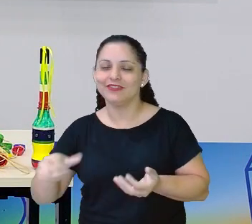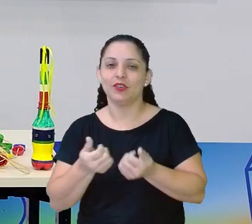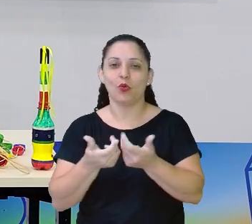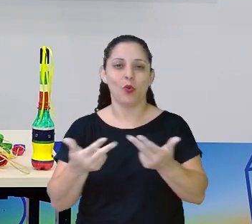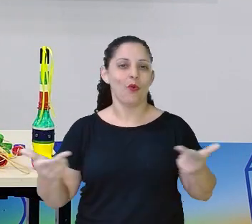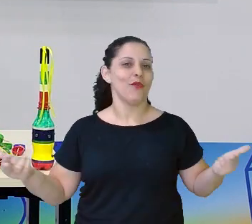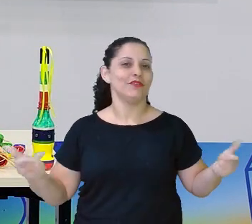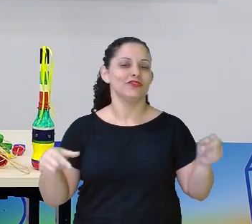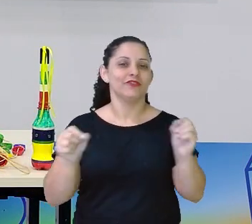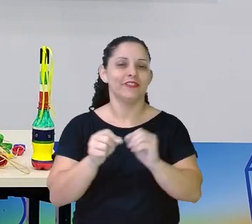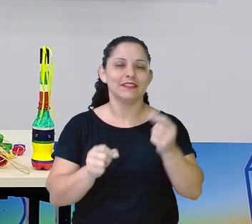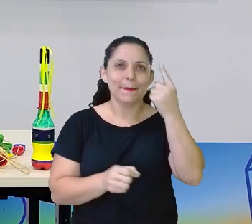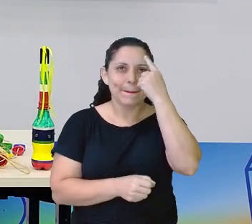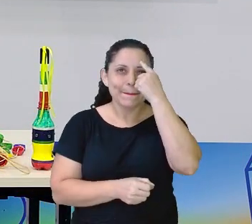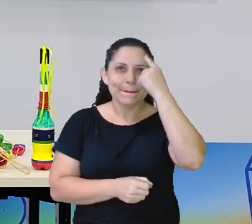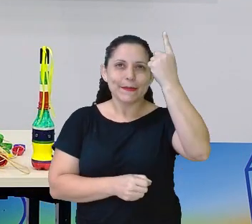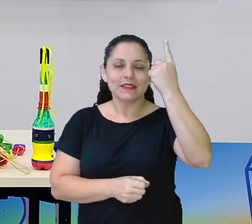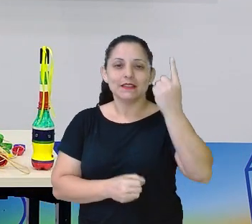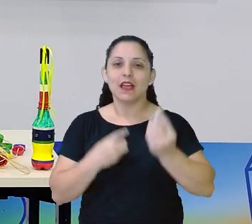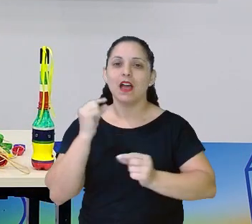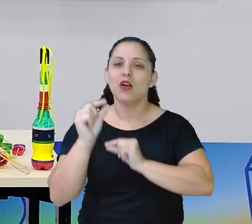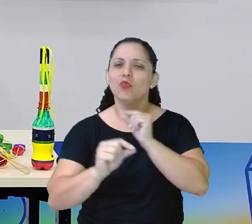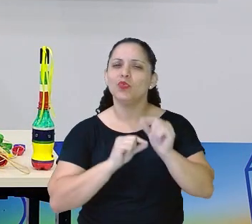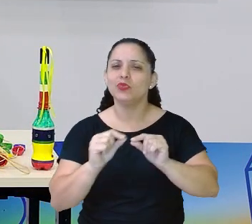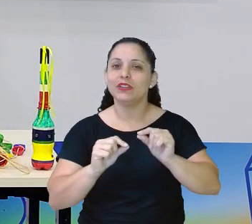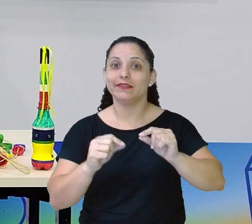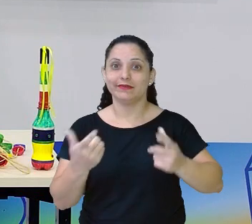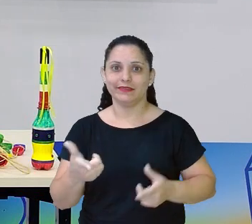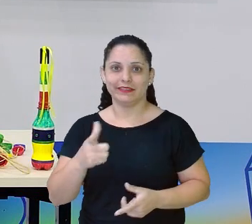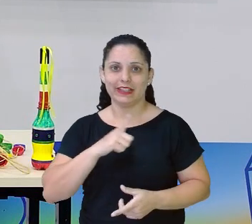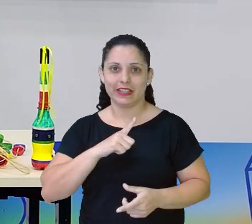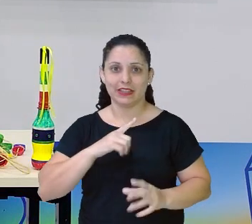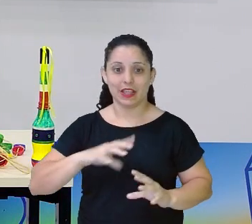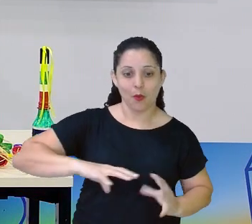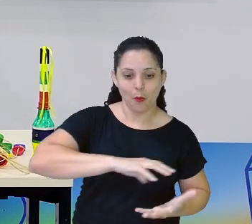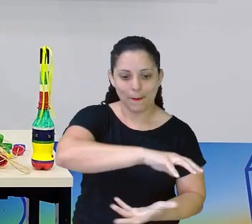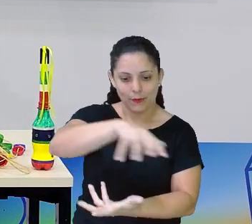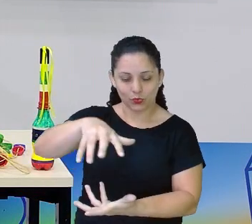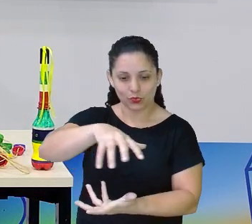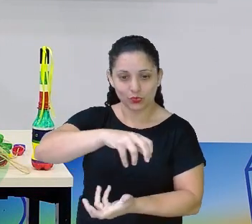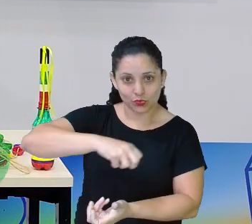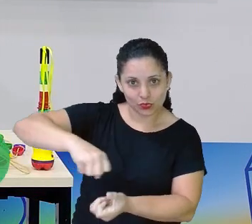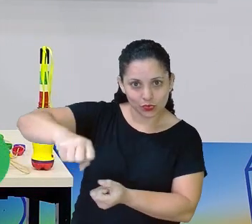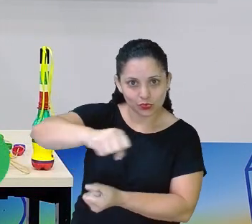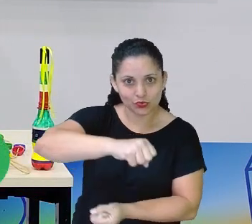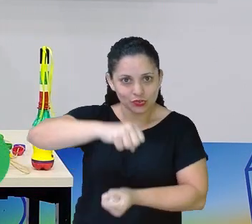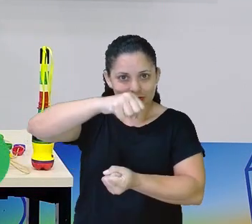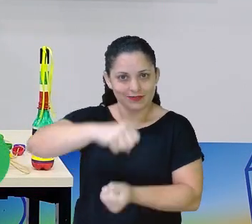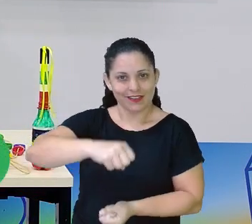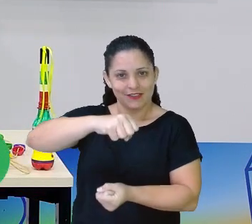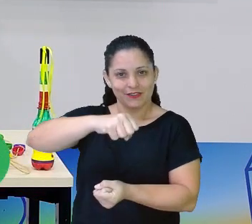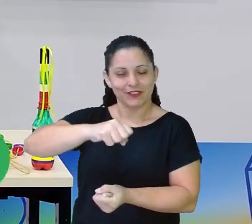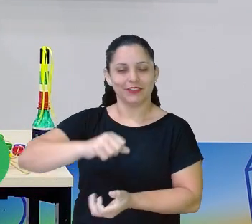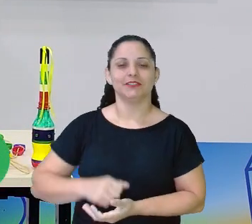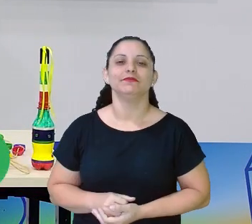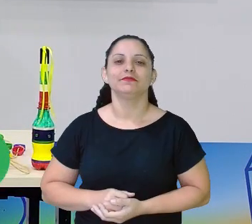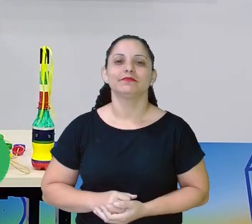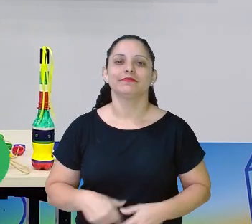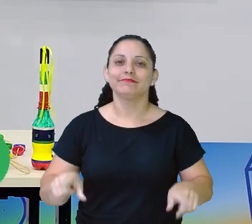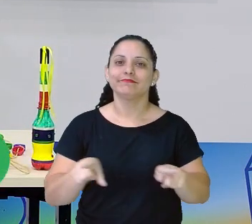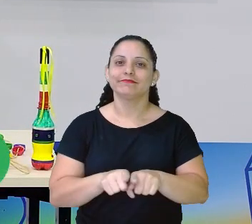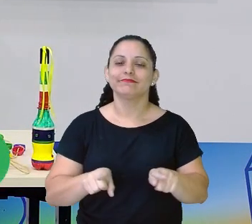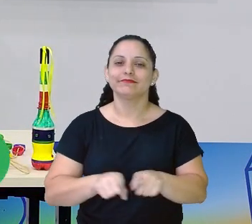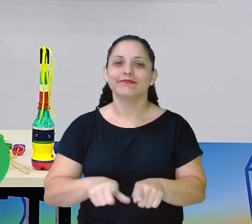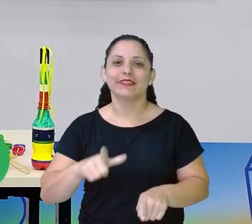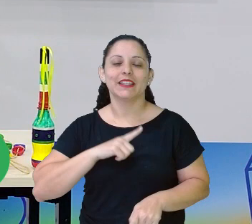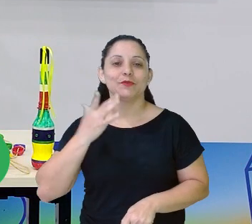pode fazer pensando na sustentabilidade. Daqui a pouquinho eu vou mostrar para vocês. Além da professora Kedma,